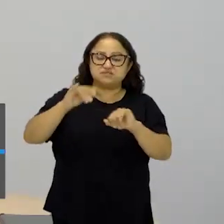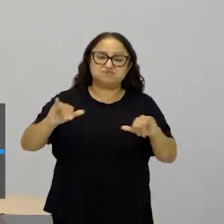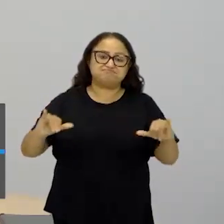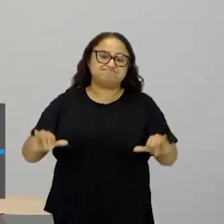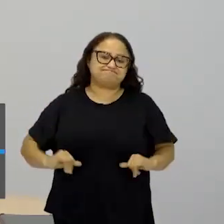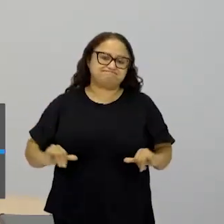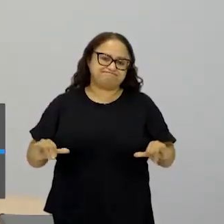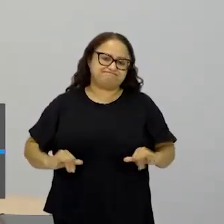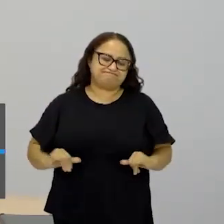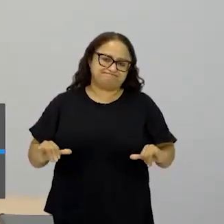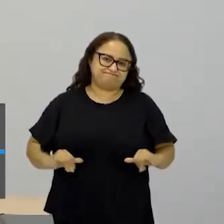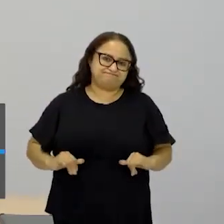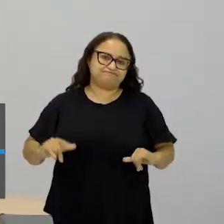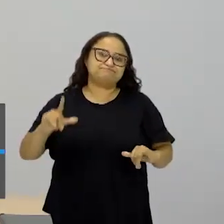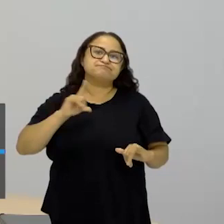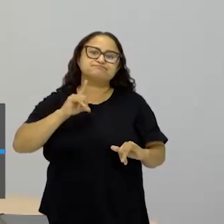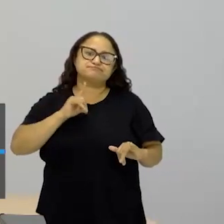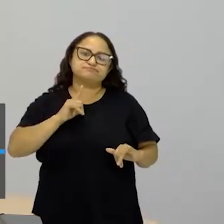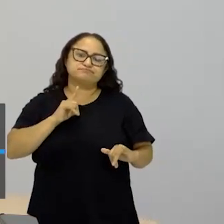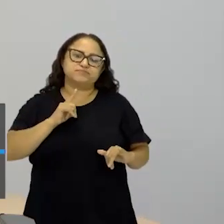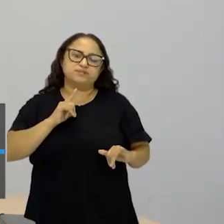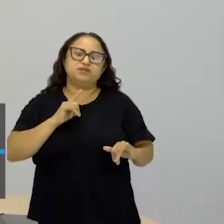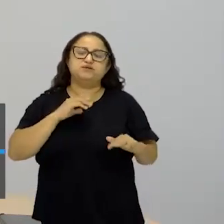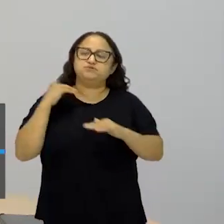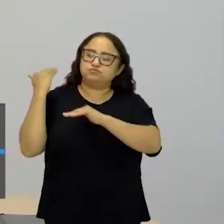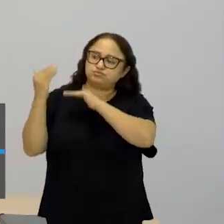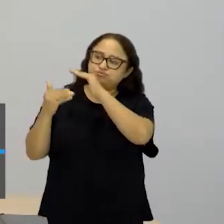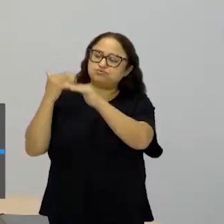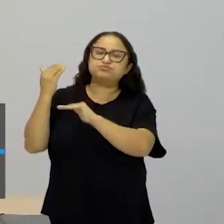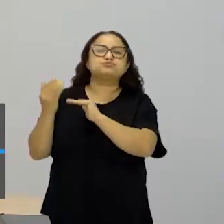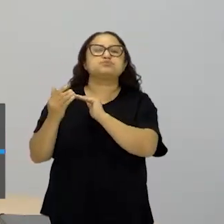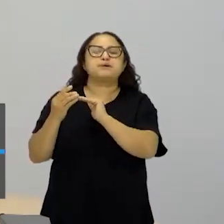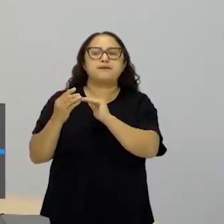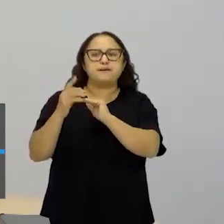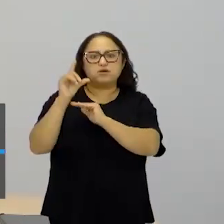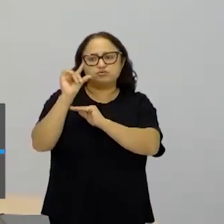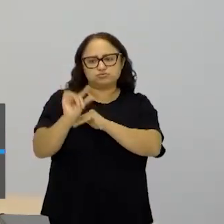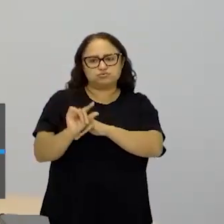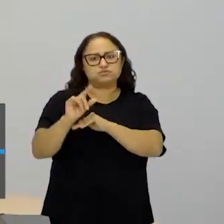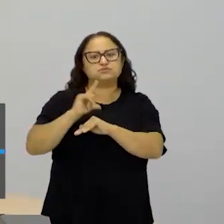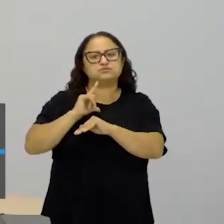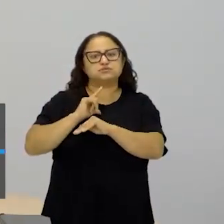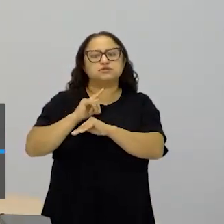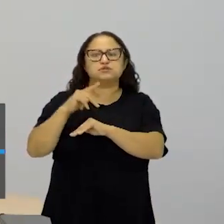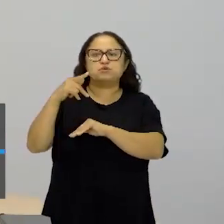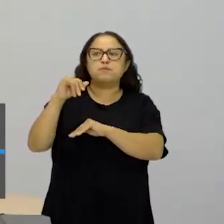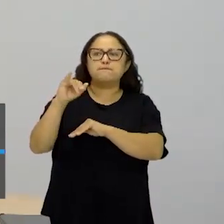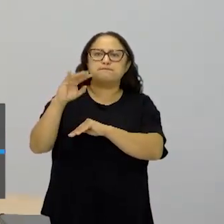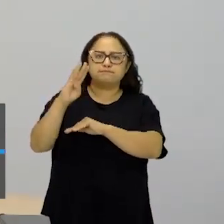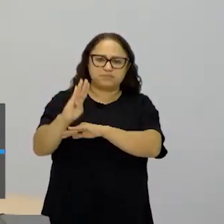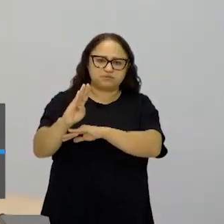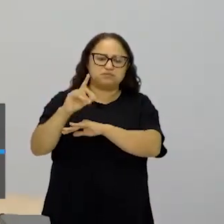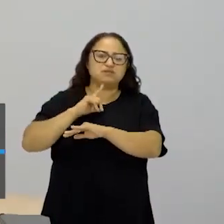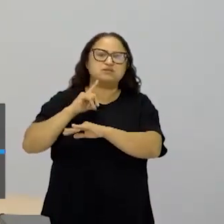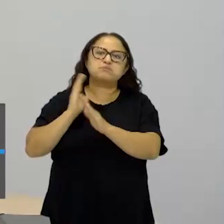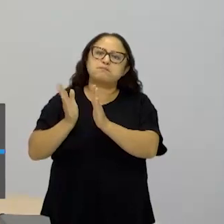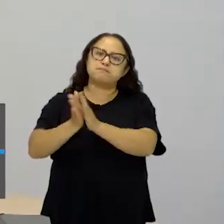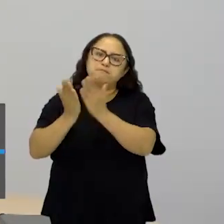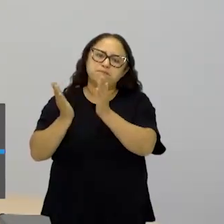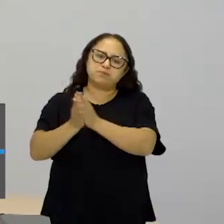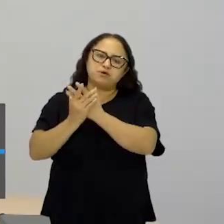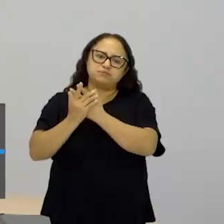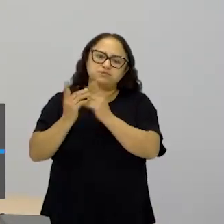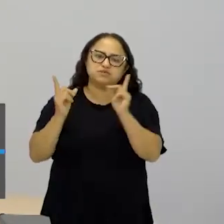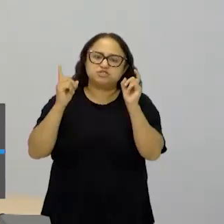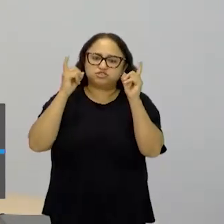um índice, né, baixo, assim, de desenvolvimento, muito baixo. Então, é um país bem pobre, assim. É difícil falar